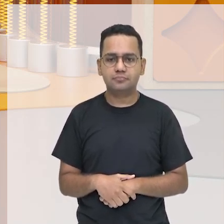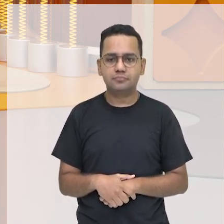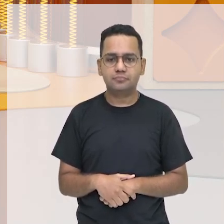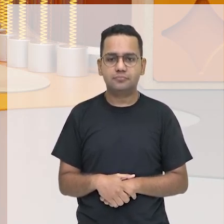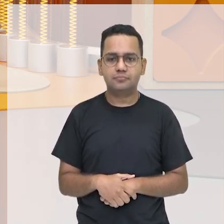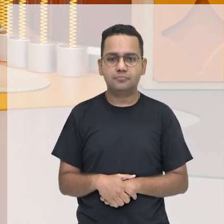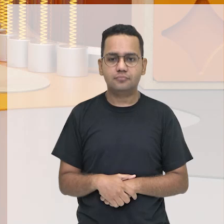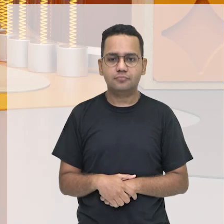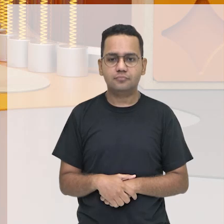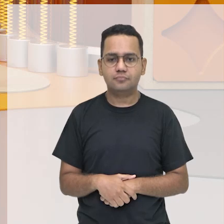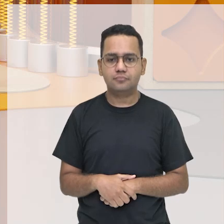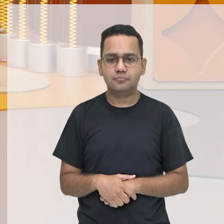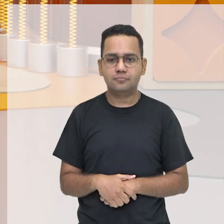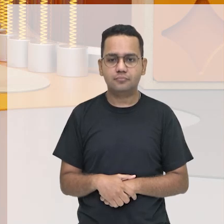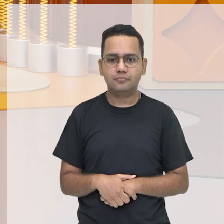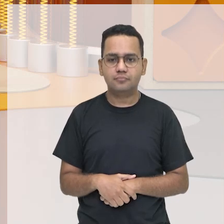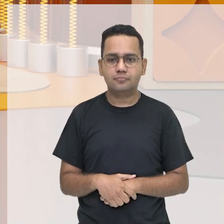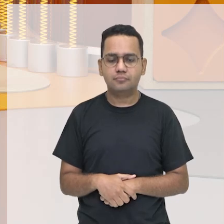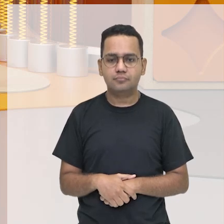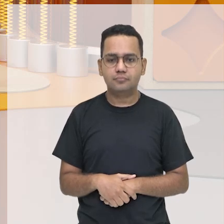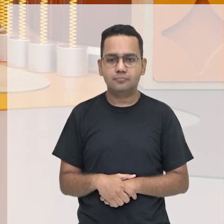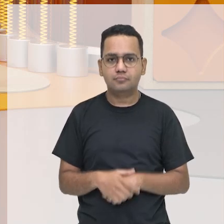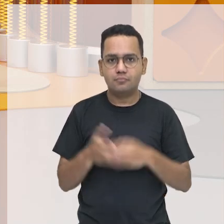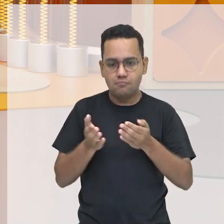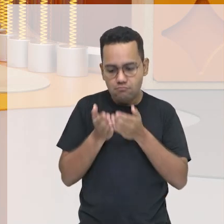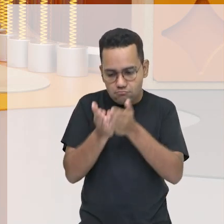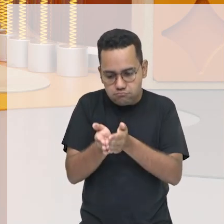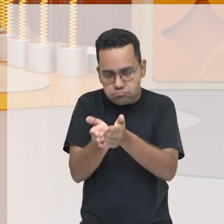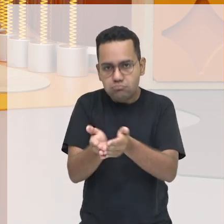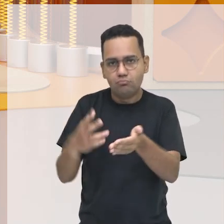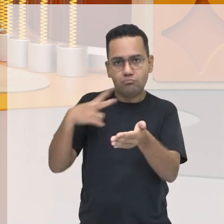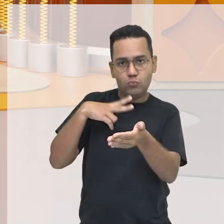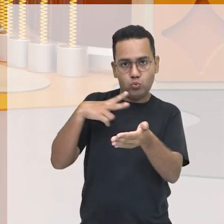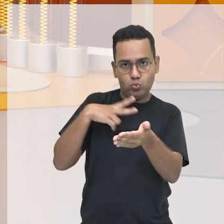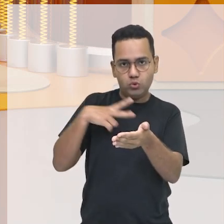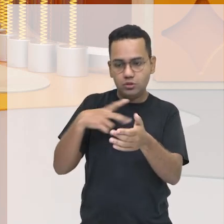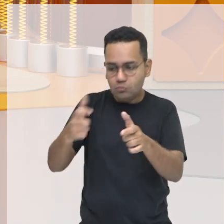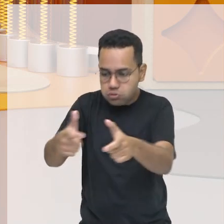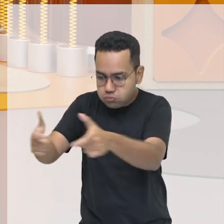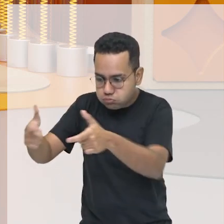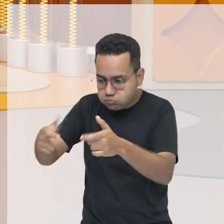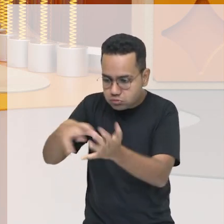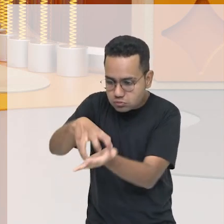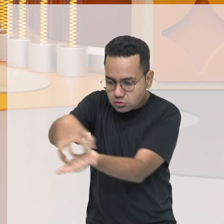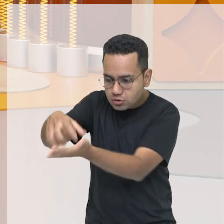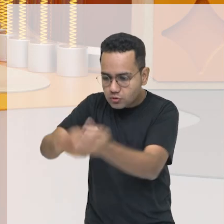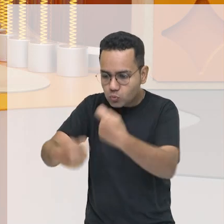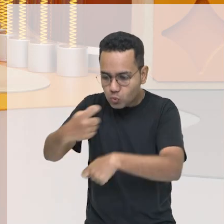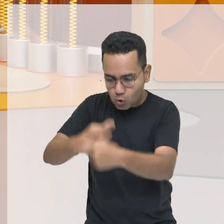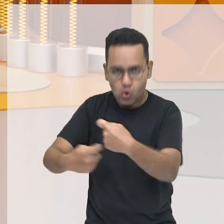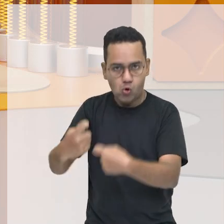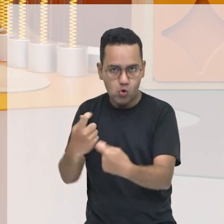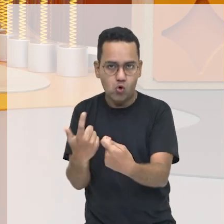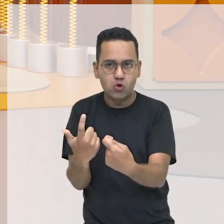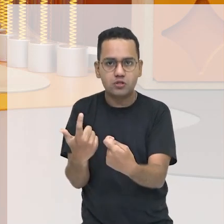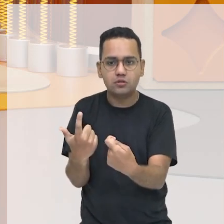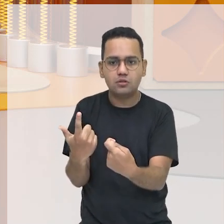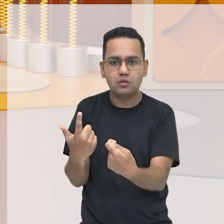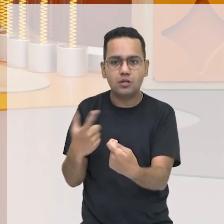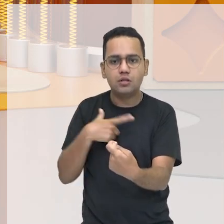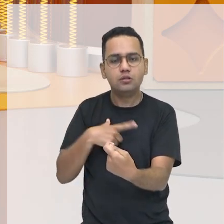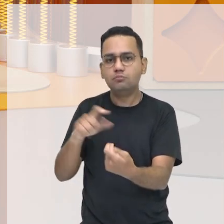dizer, implantava colônias, ali ficava e aí colonizava, por consequência, o lugar, e